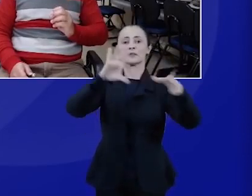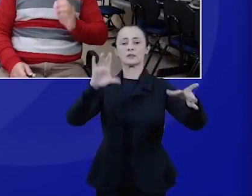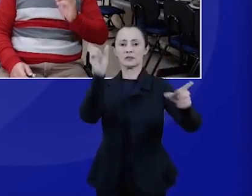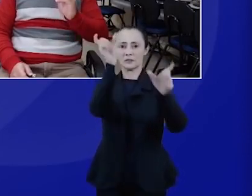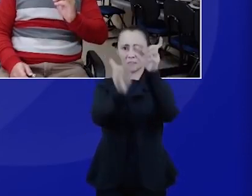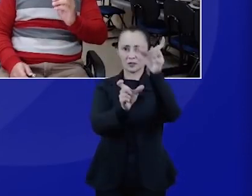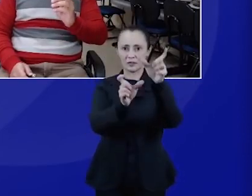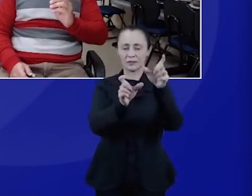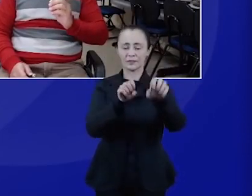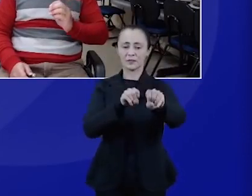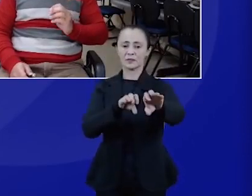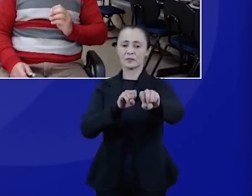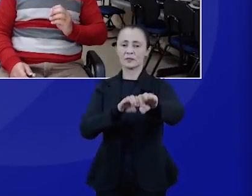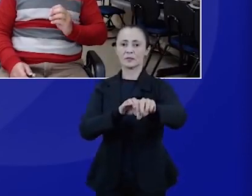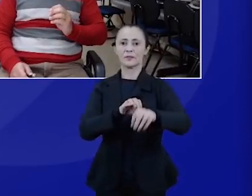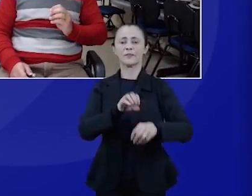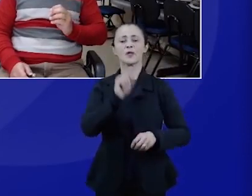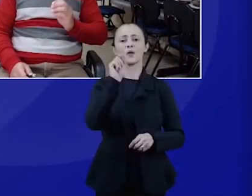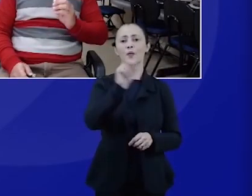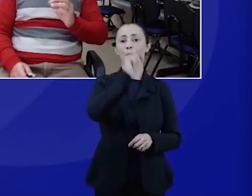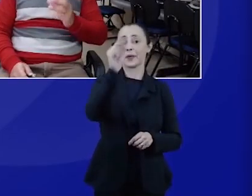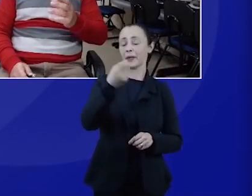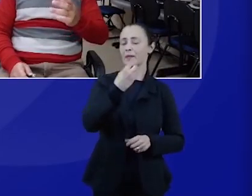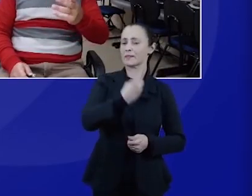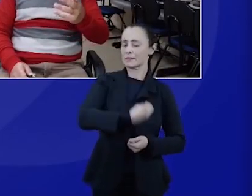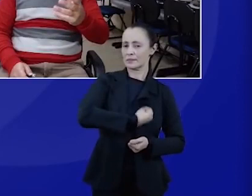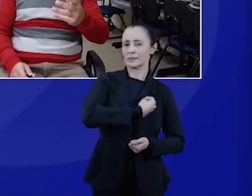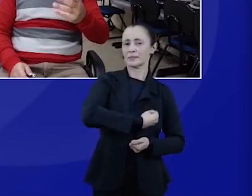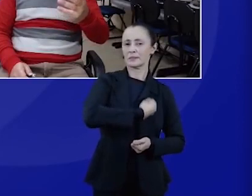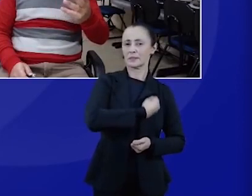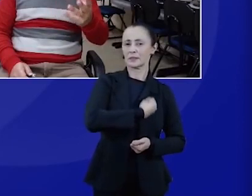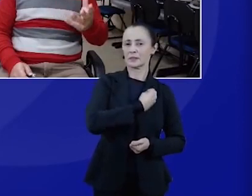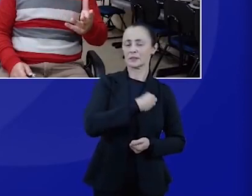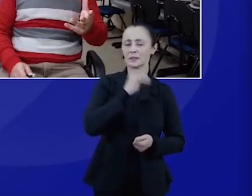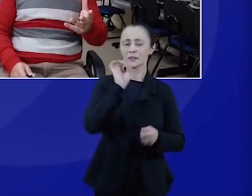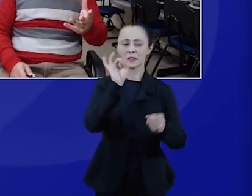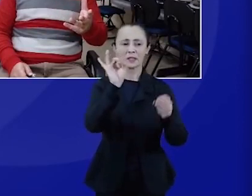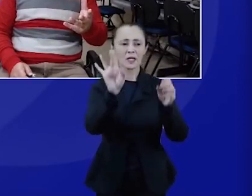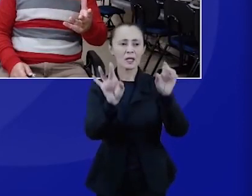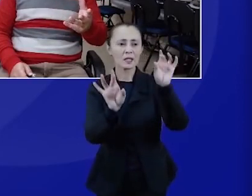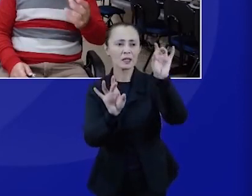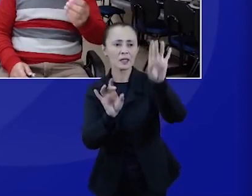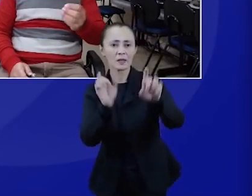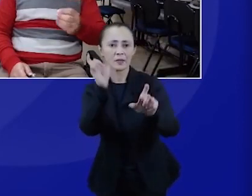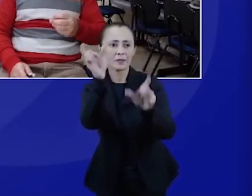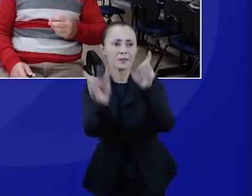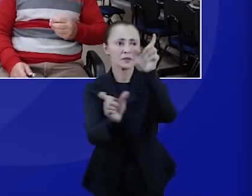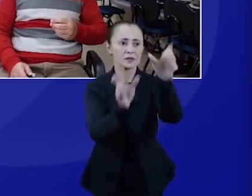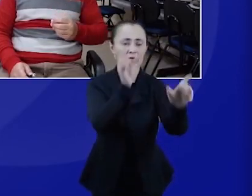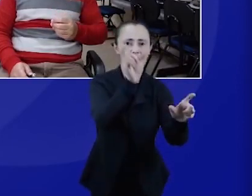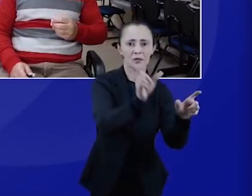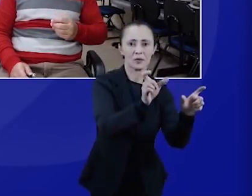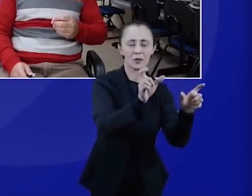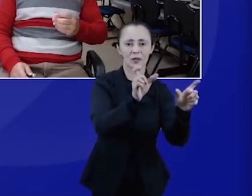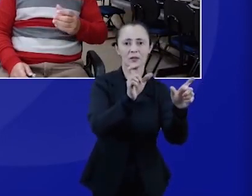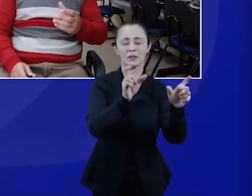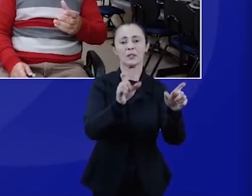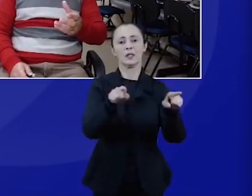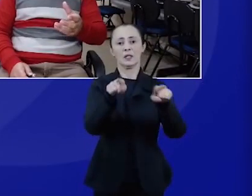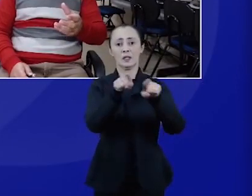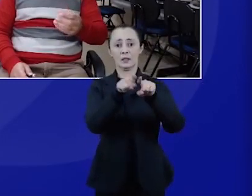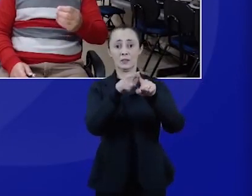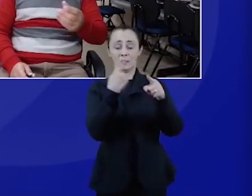compreender, participar, pois cada sujeito é individual, mas também coletivo.